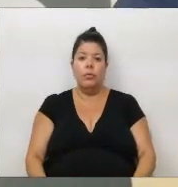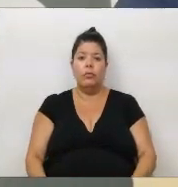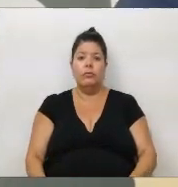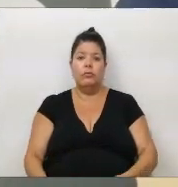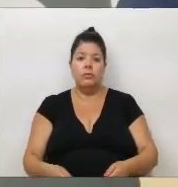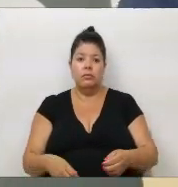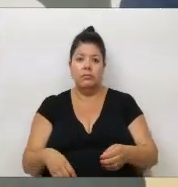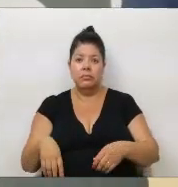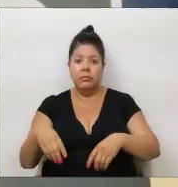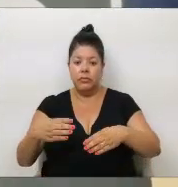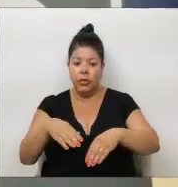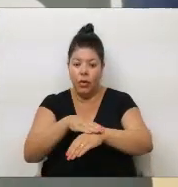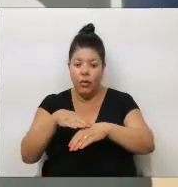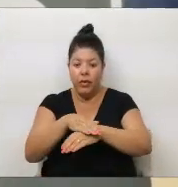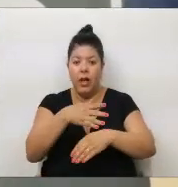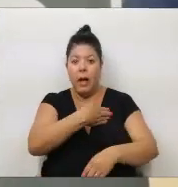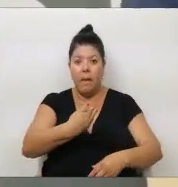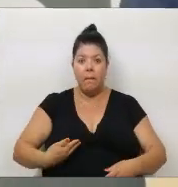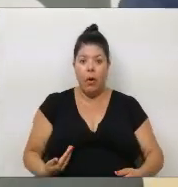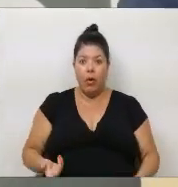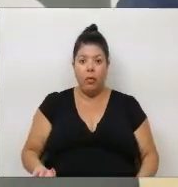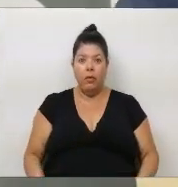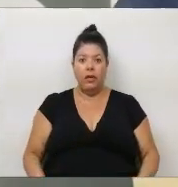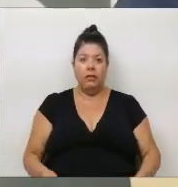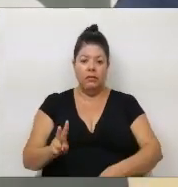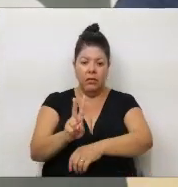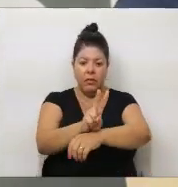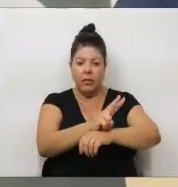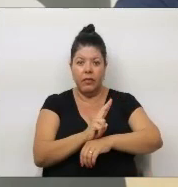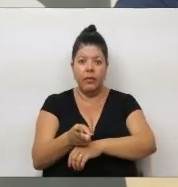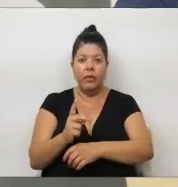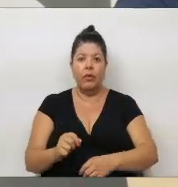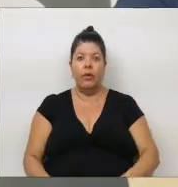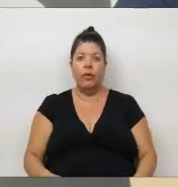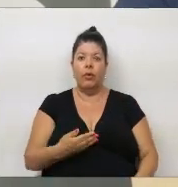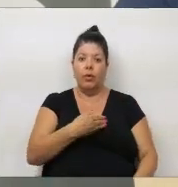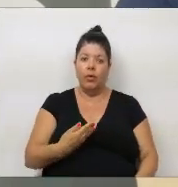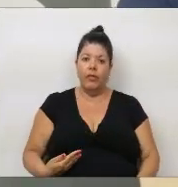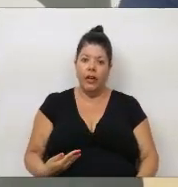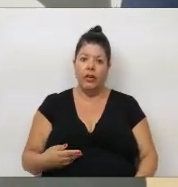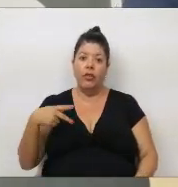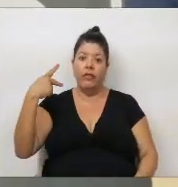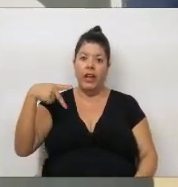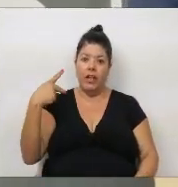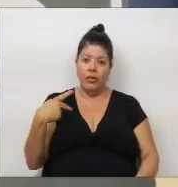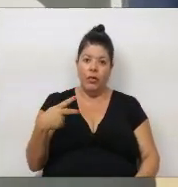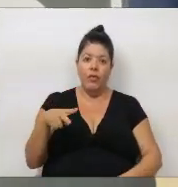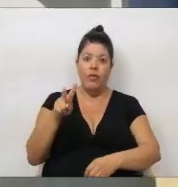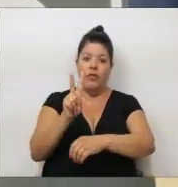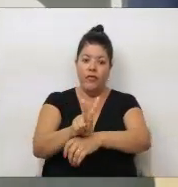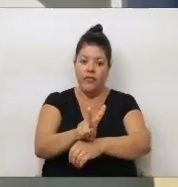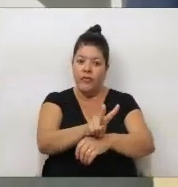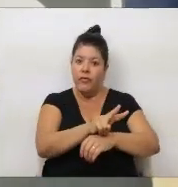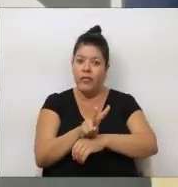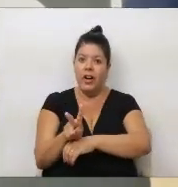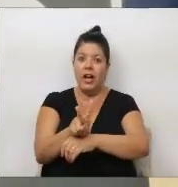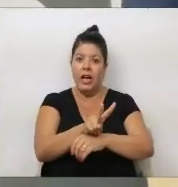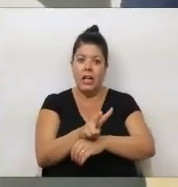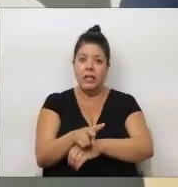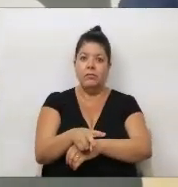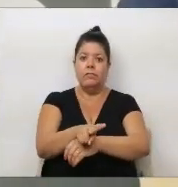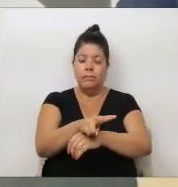públicas, né, se o governo é feito dessa maneira, o vereador vai exercer o seu